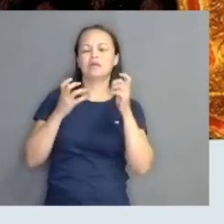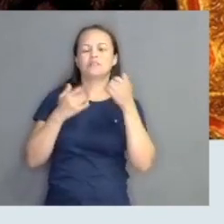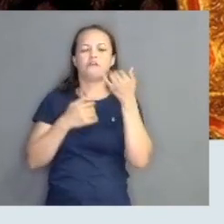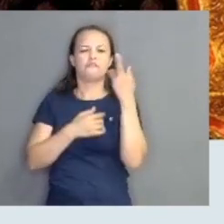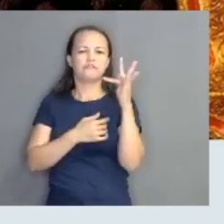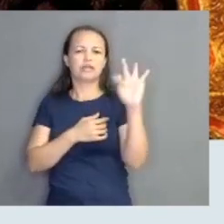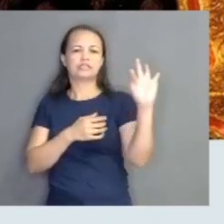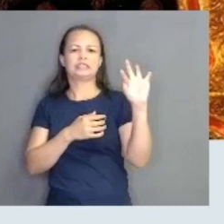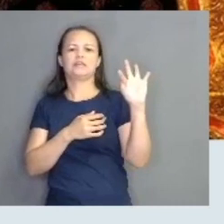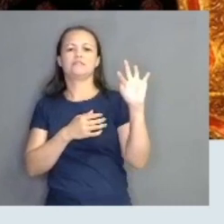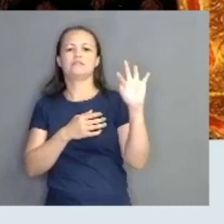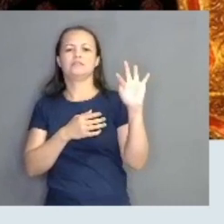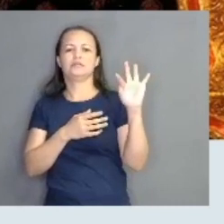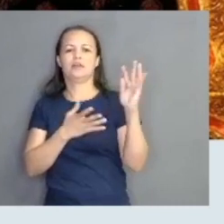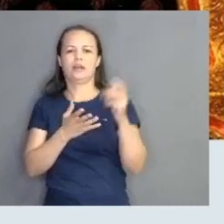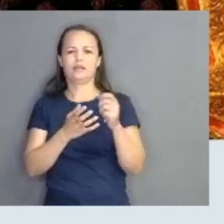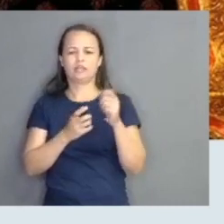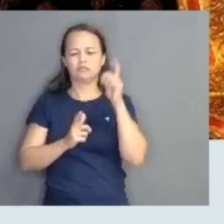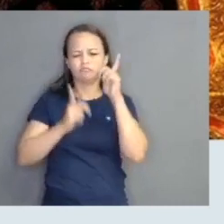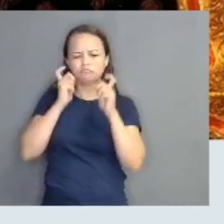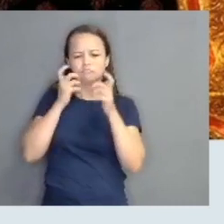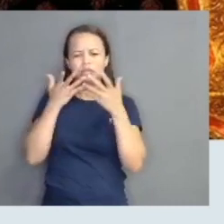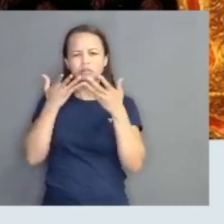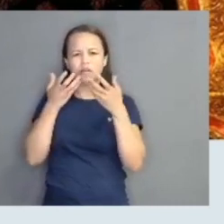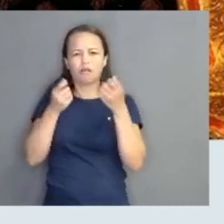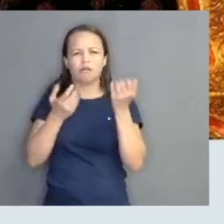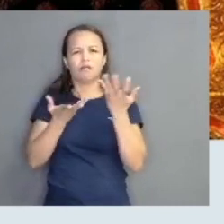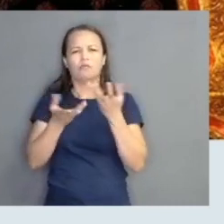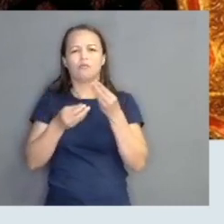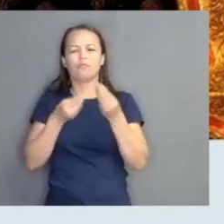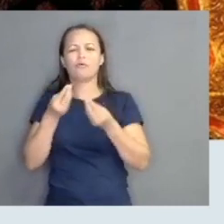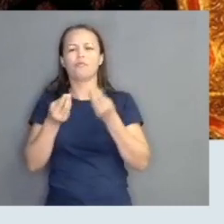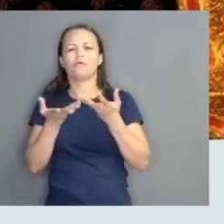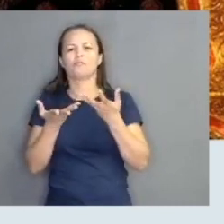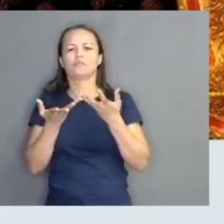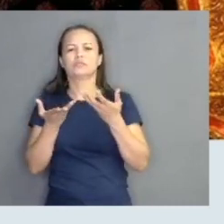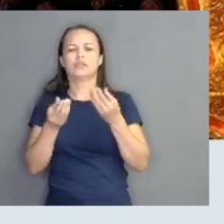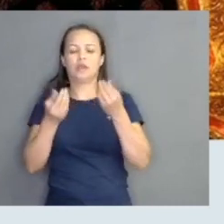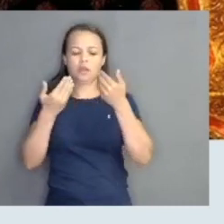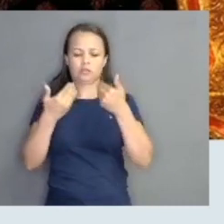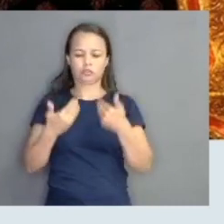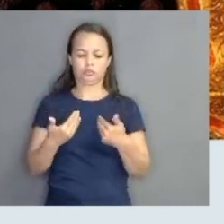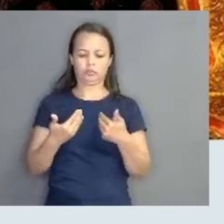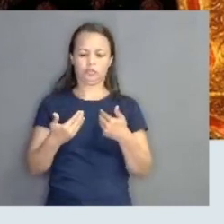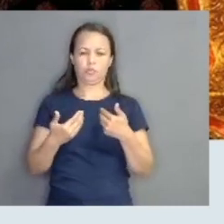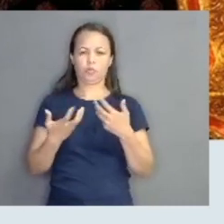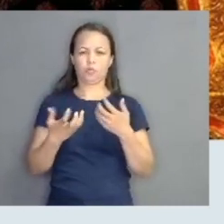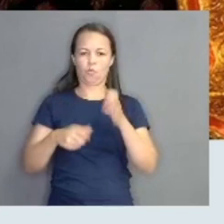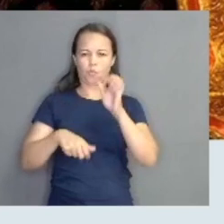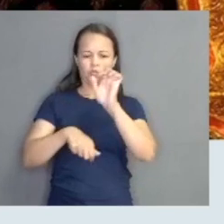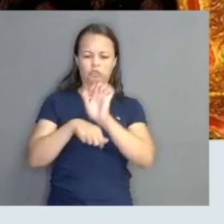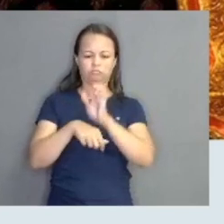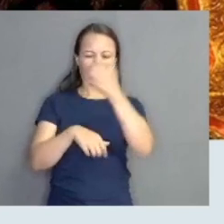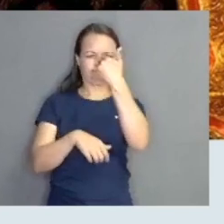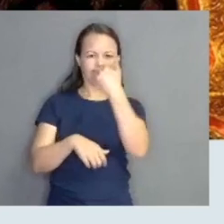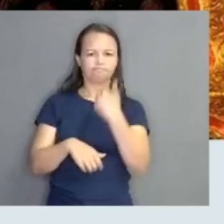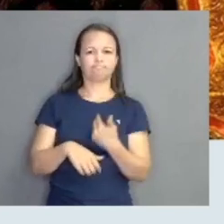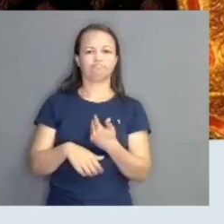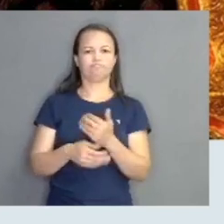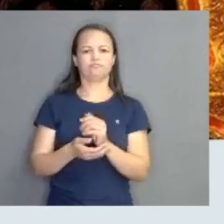l'état-moi. Essa expressão francesa dizia, o Estado sou eu. Tá certo?